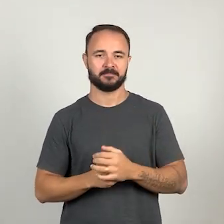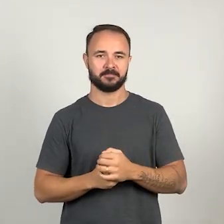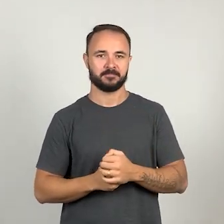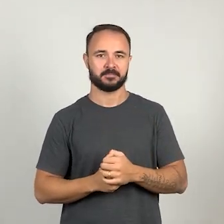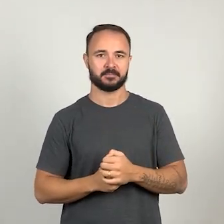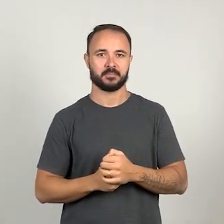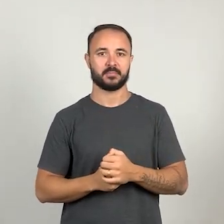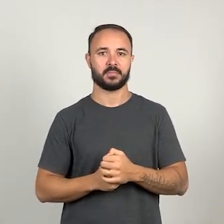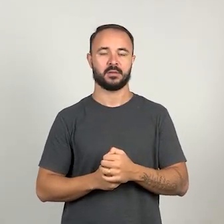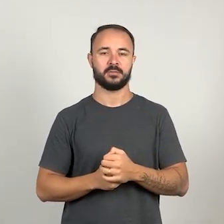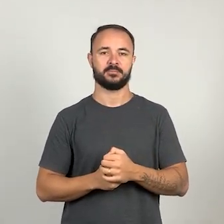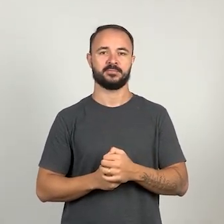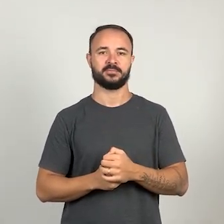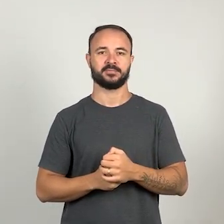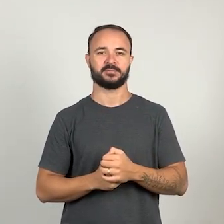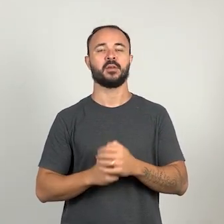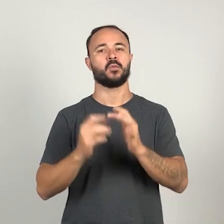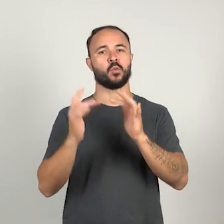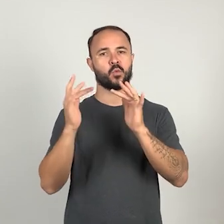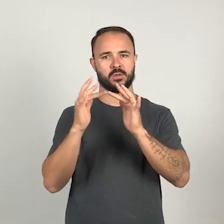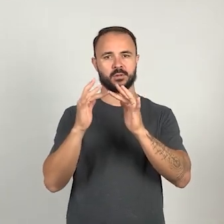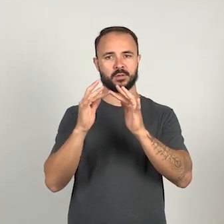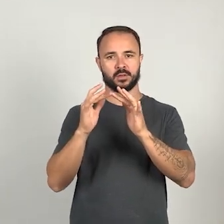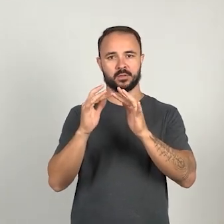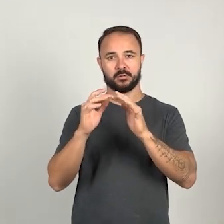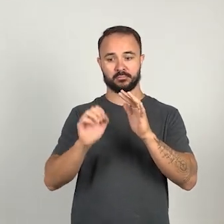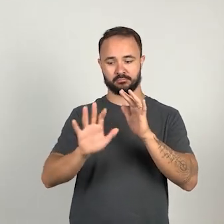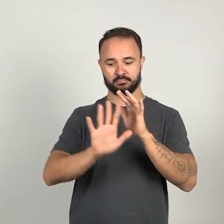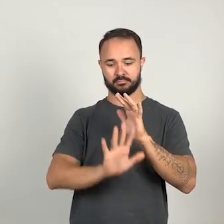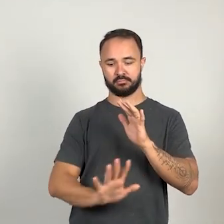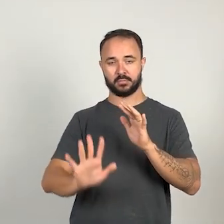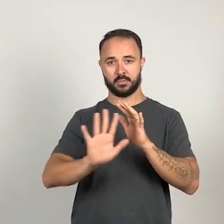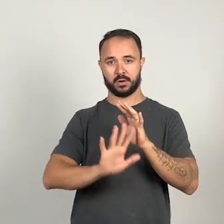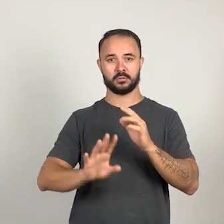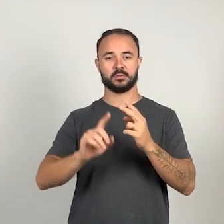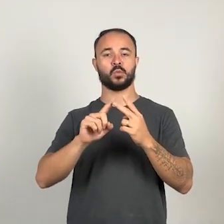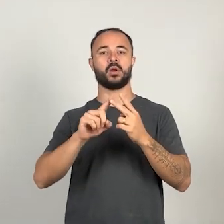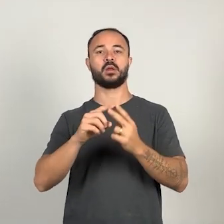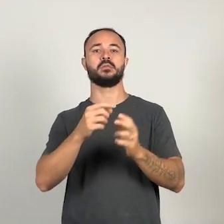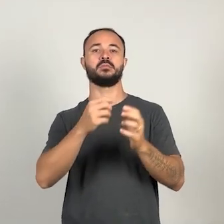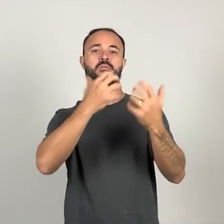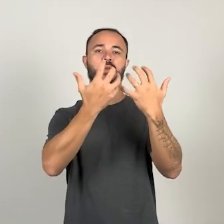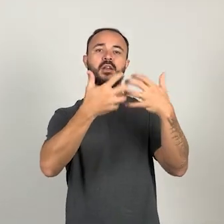parte inferior, no slot ao lado da engrenagem com 36 dentes.